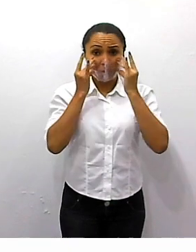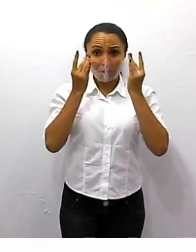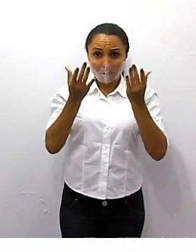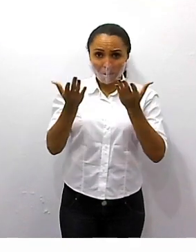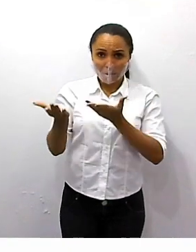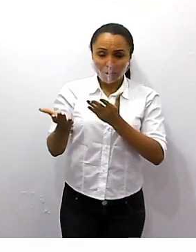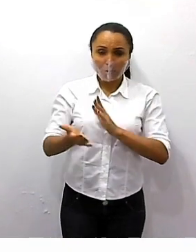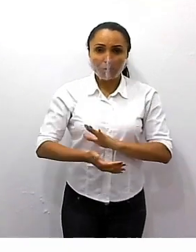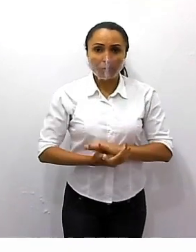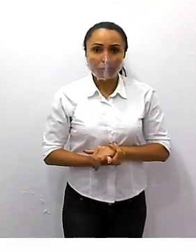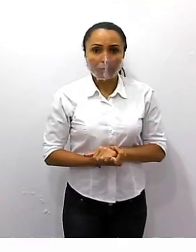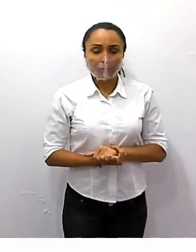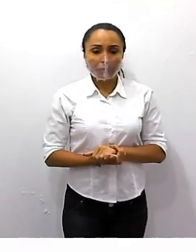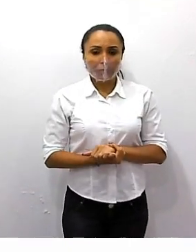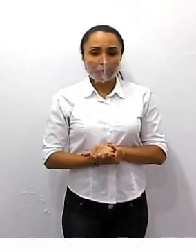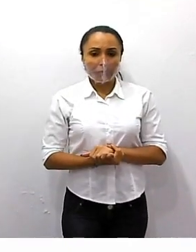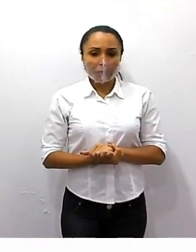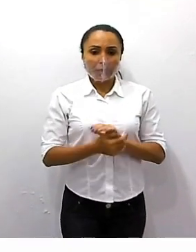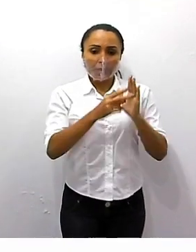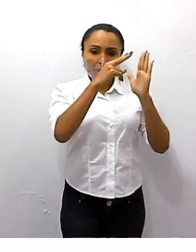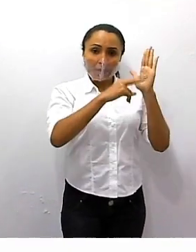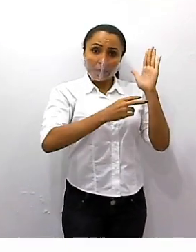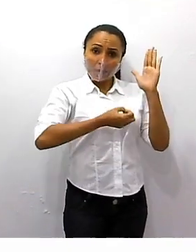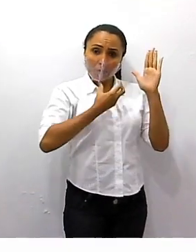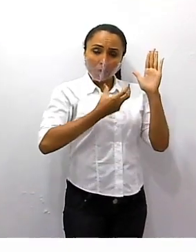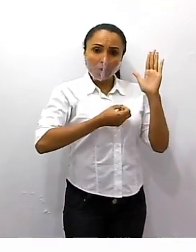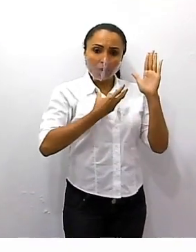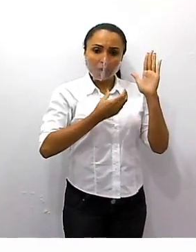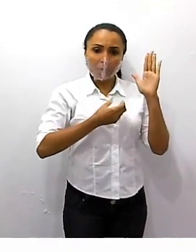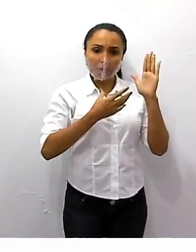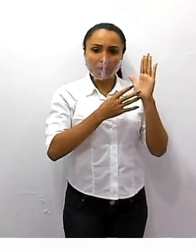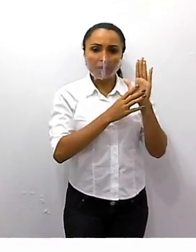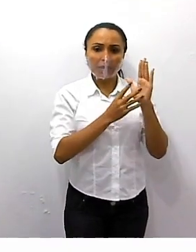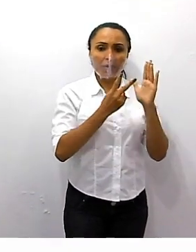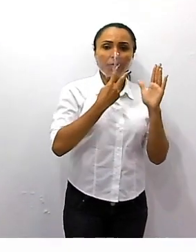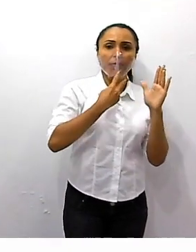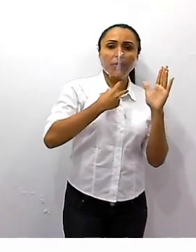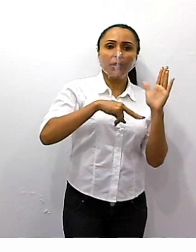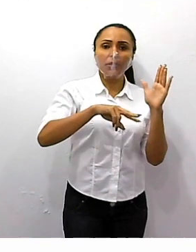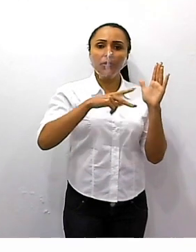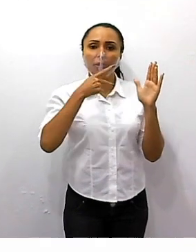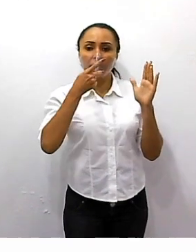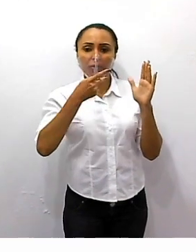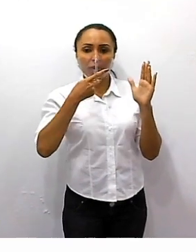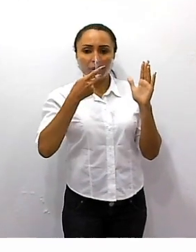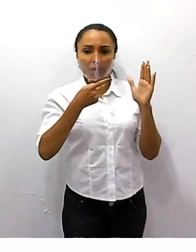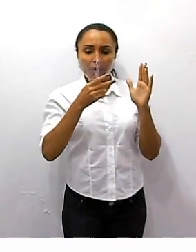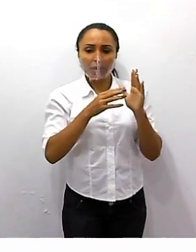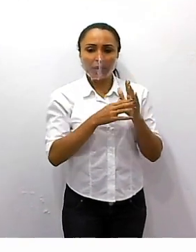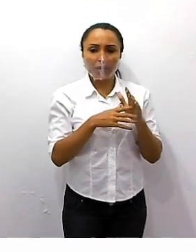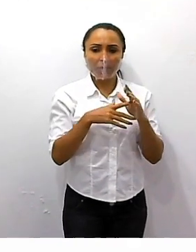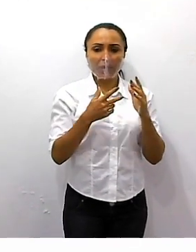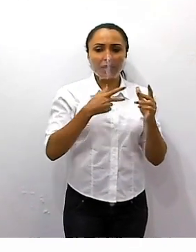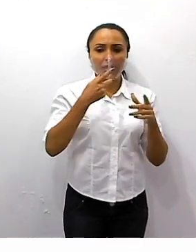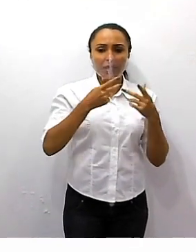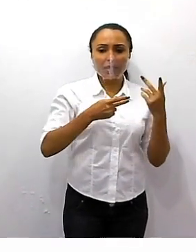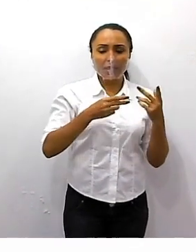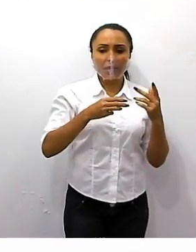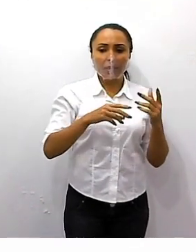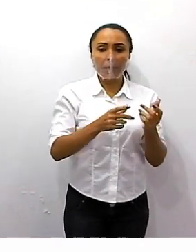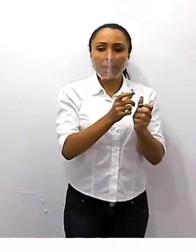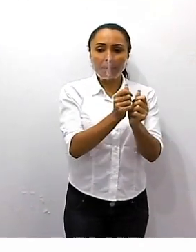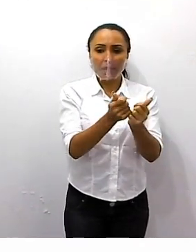atenção. Leia o poema a seguir e responda. Vício na fala. Olha lá, para dizer em milho dizem